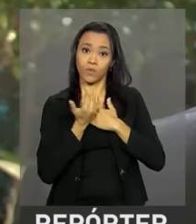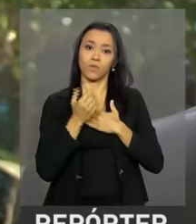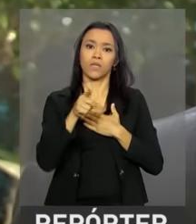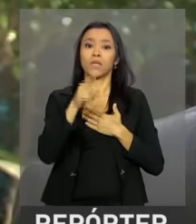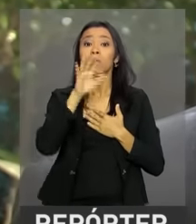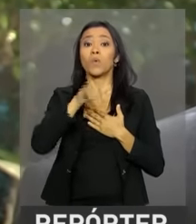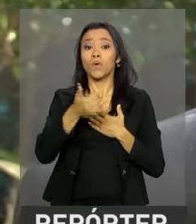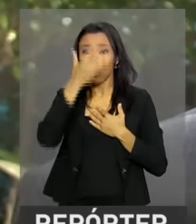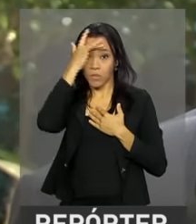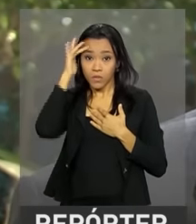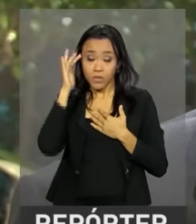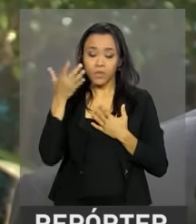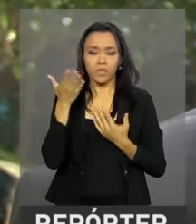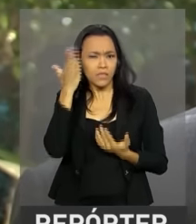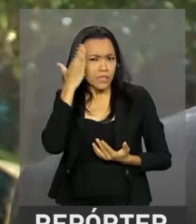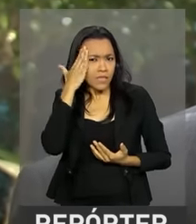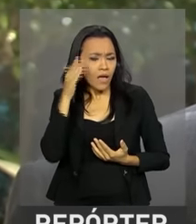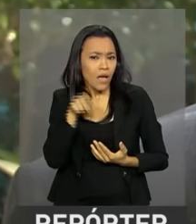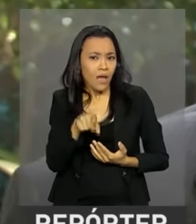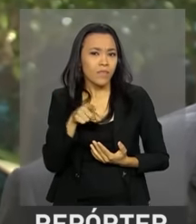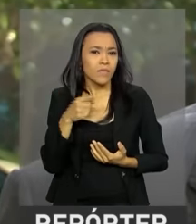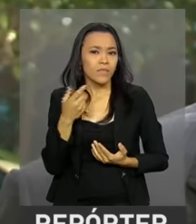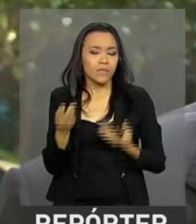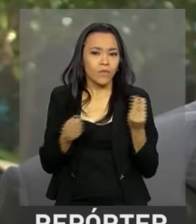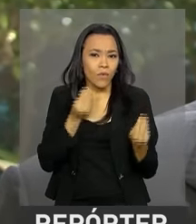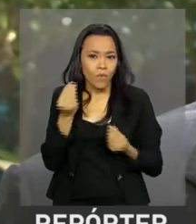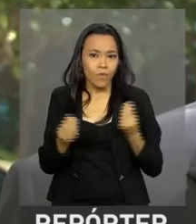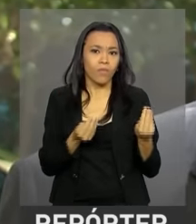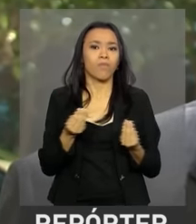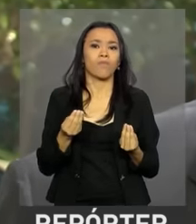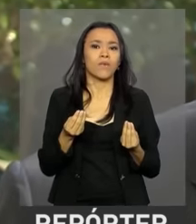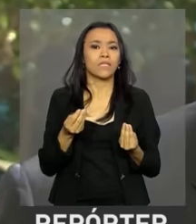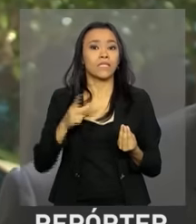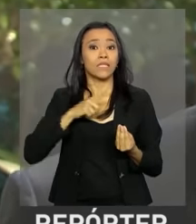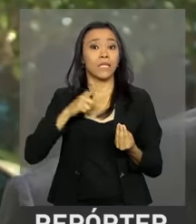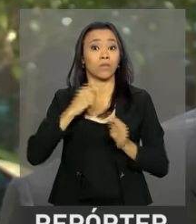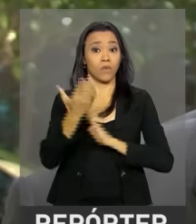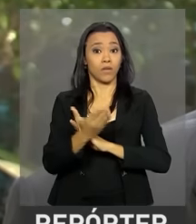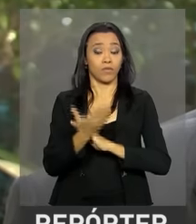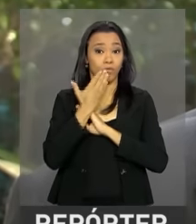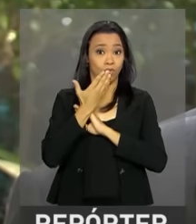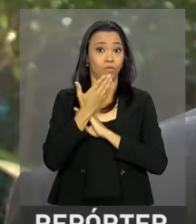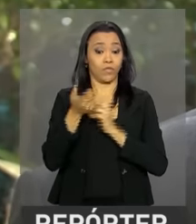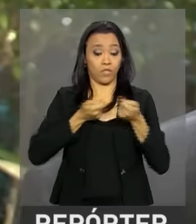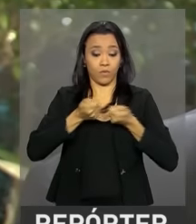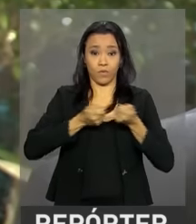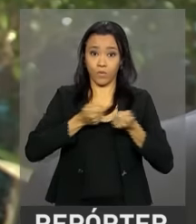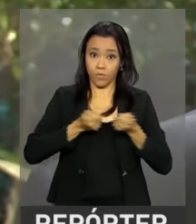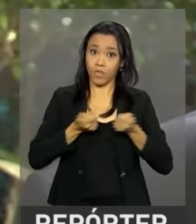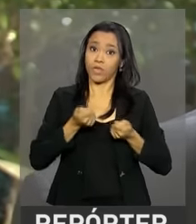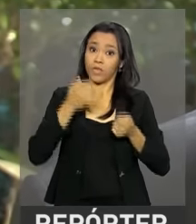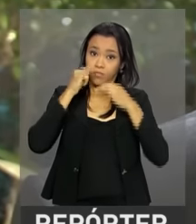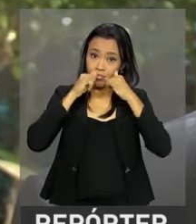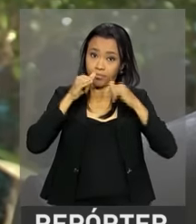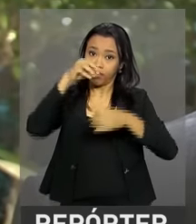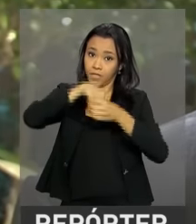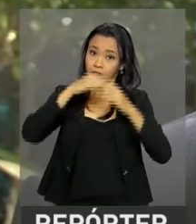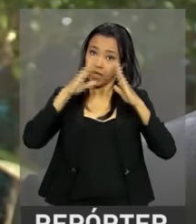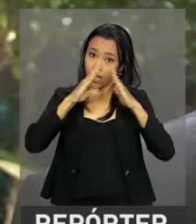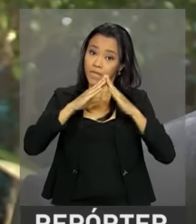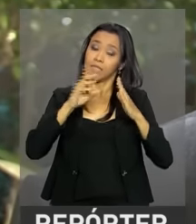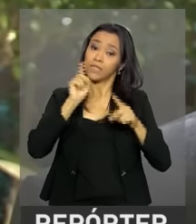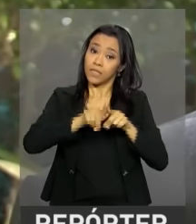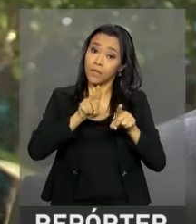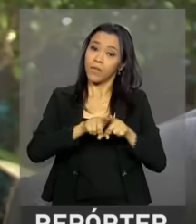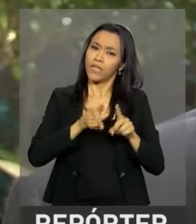ele se torna indutor da melhoria da qualidade desses produtos no mercado ele tem um benefício direto de economia de energia e induz os fabricantes de